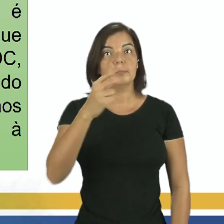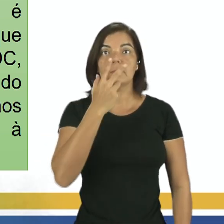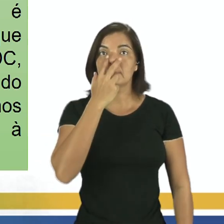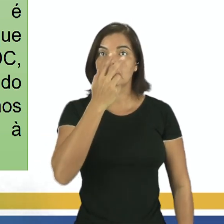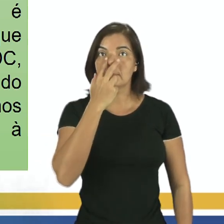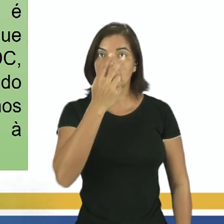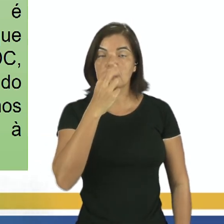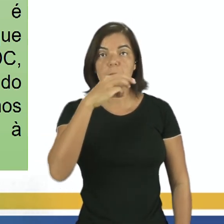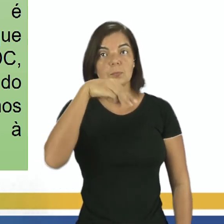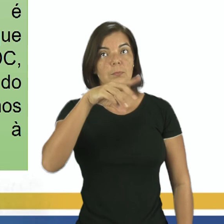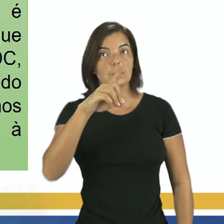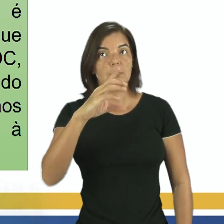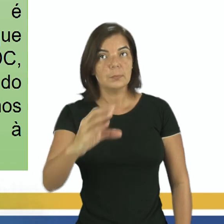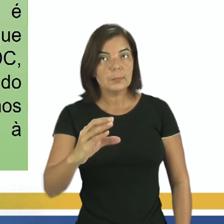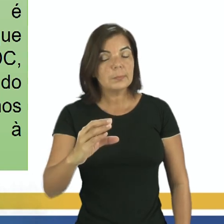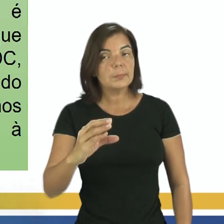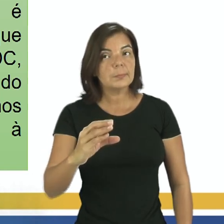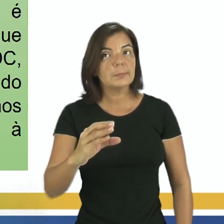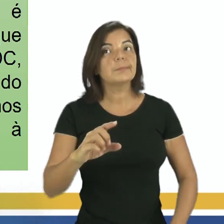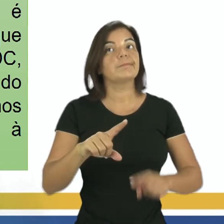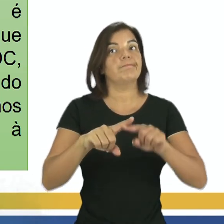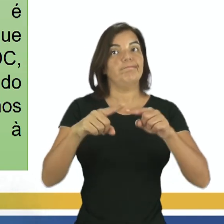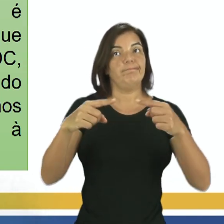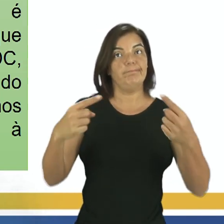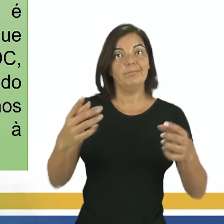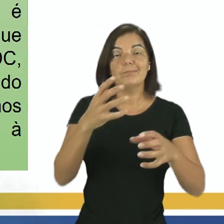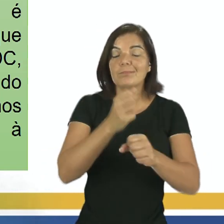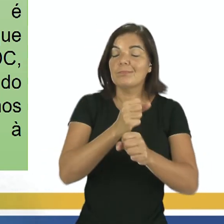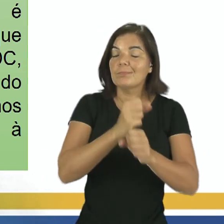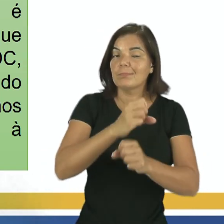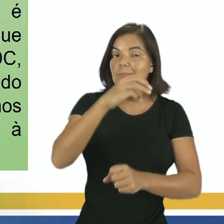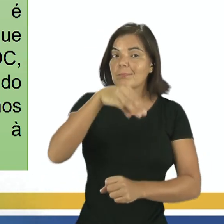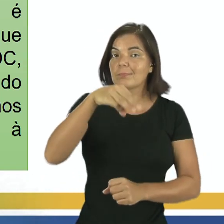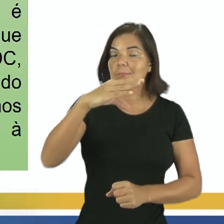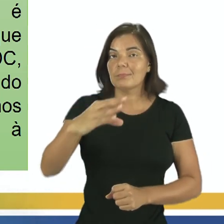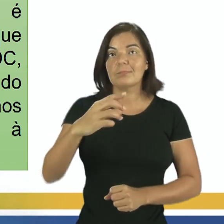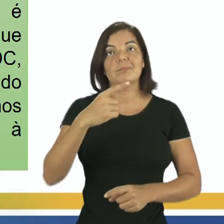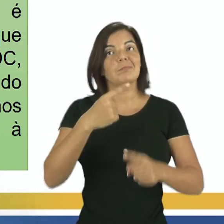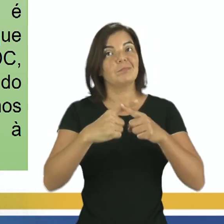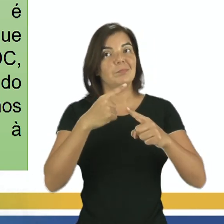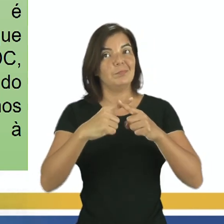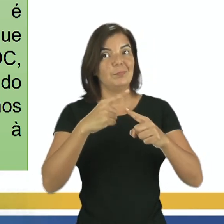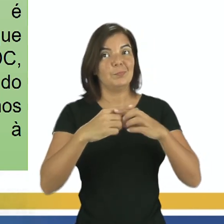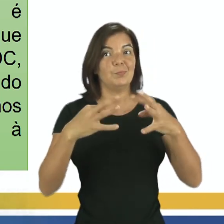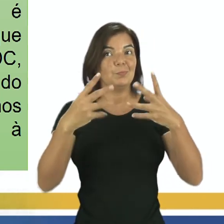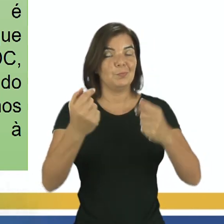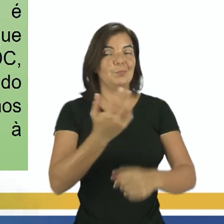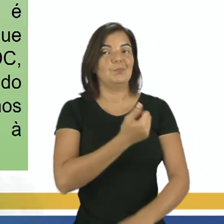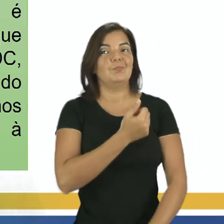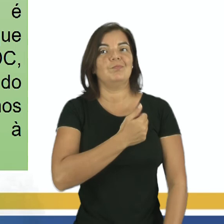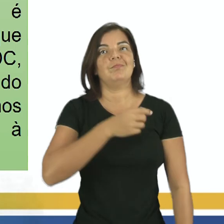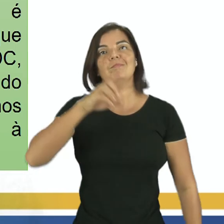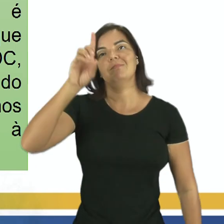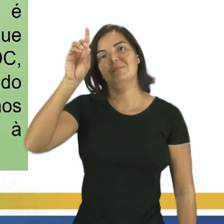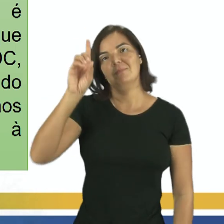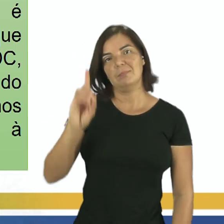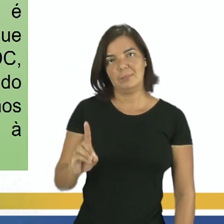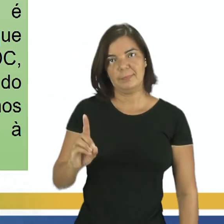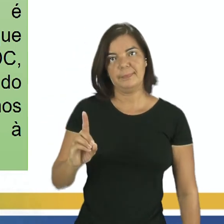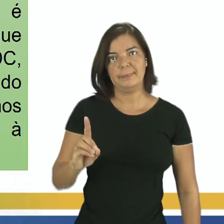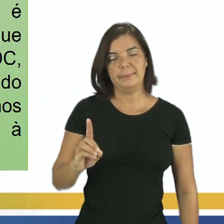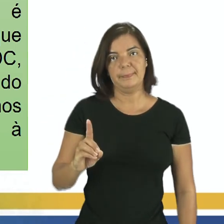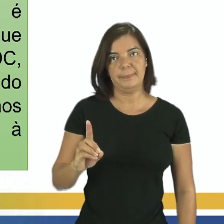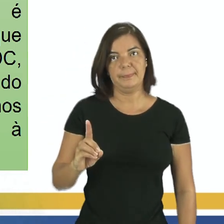é parecido com o que vimos para o MDC, porém no cálculo do MMC a gente multiplica todos os números primos